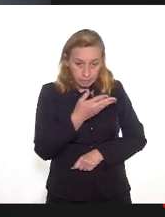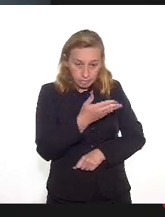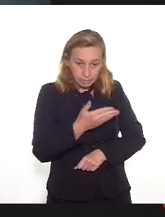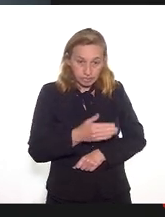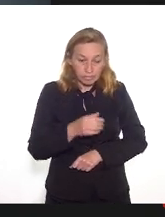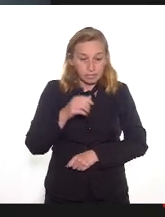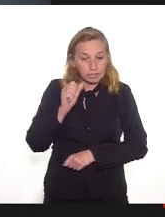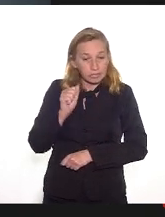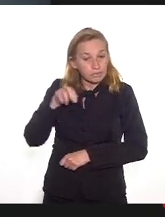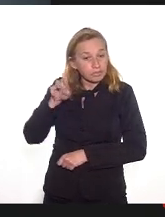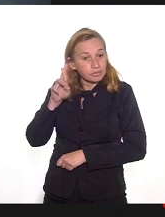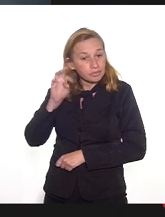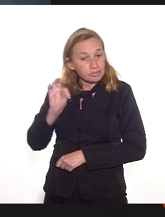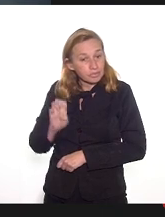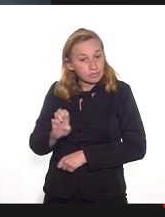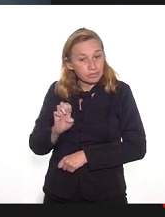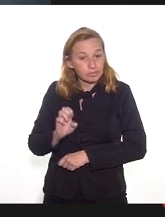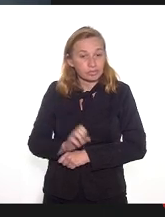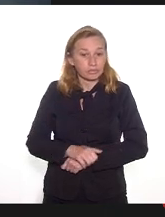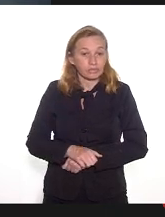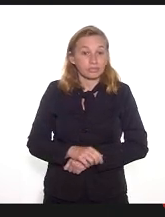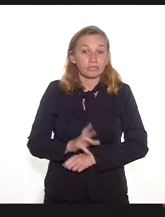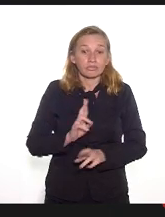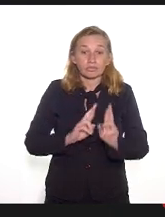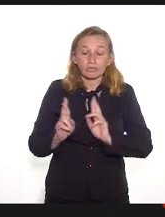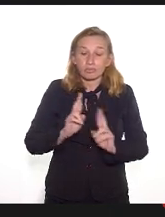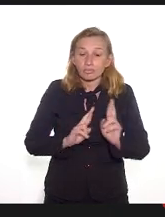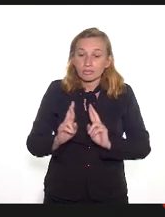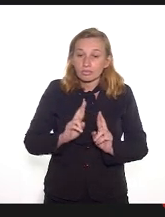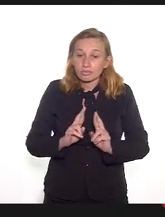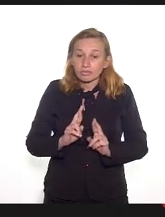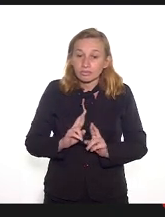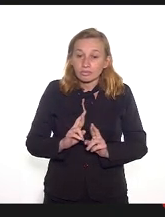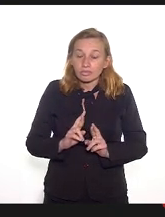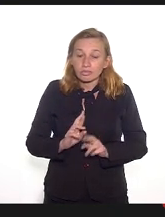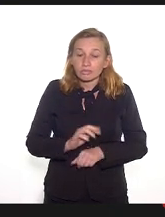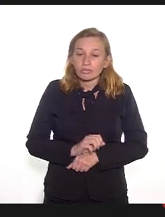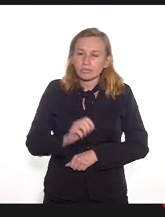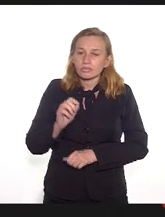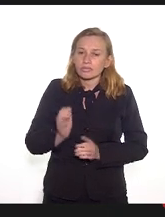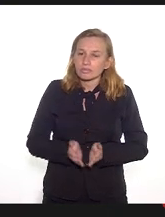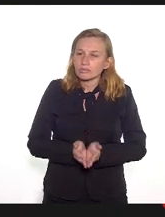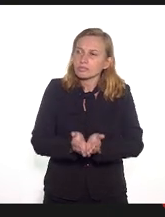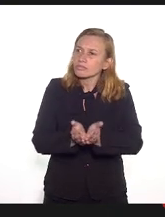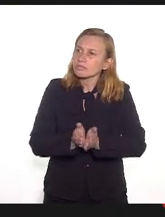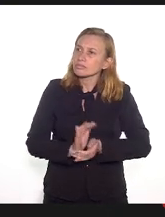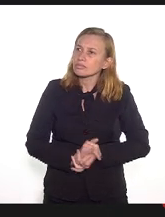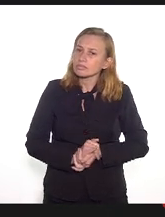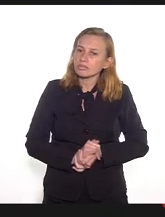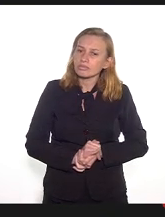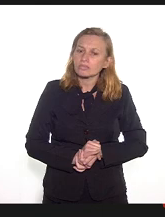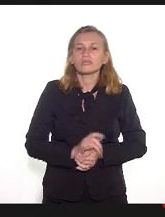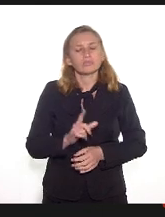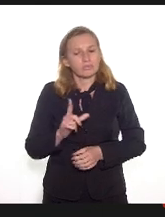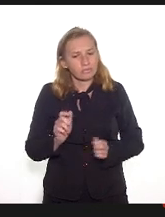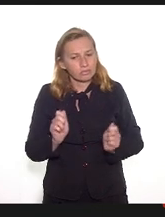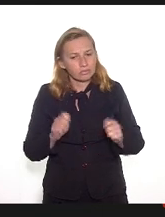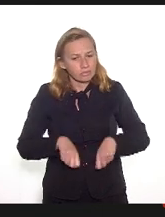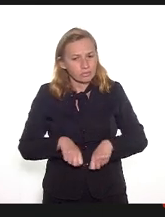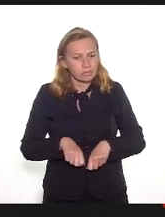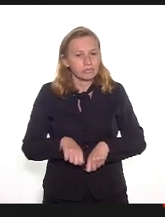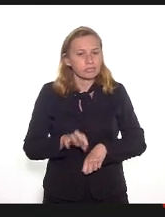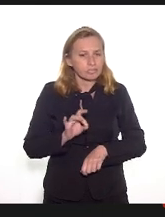ir. Almirante Wilson. Com relação a essa participação na construção naval, ela realmente exige uma